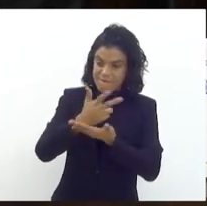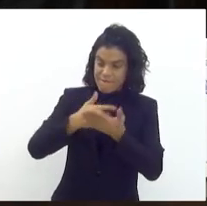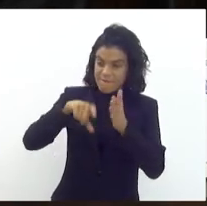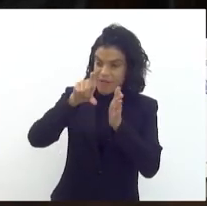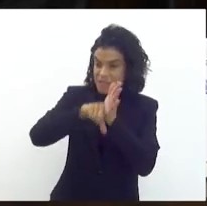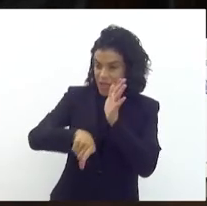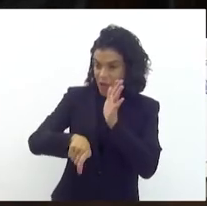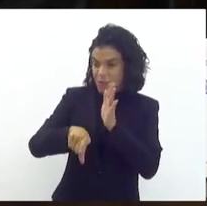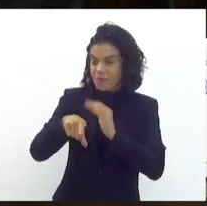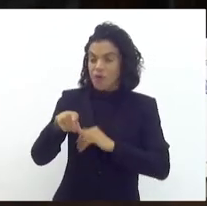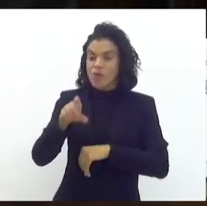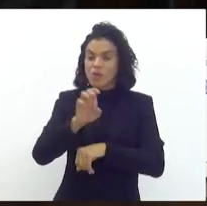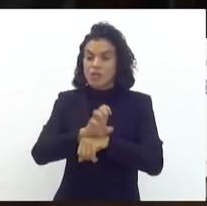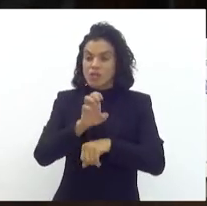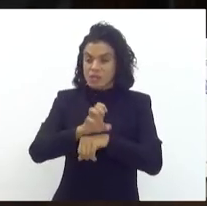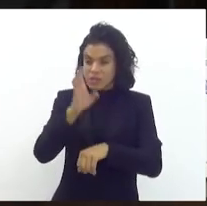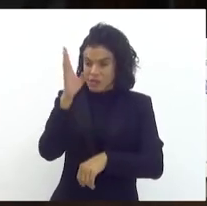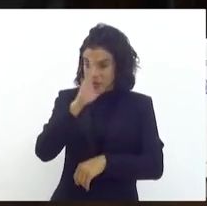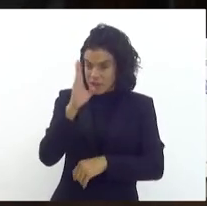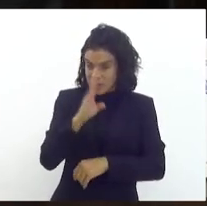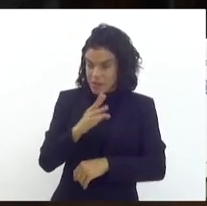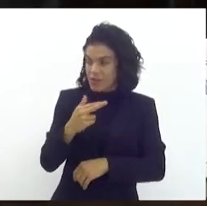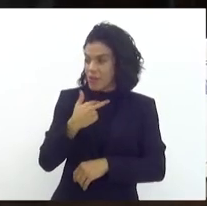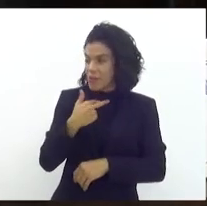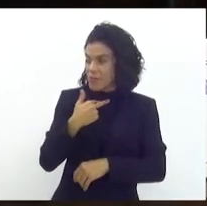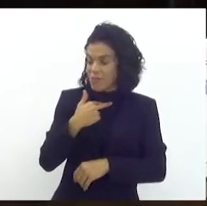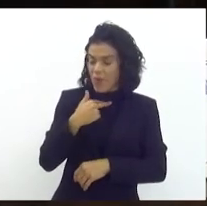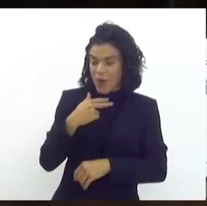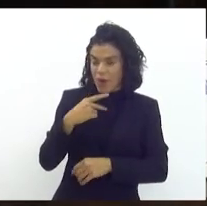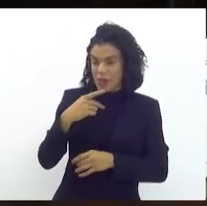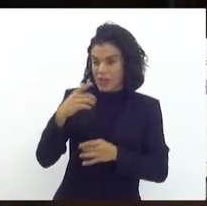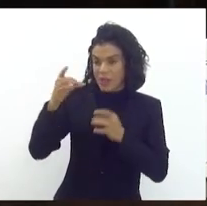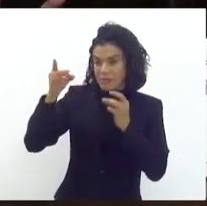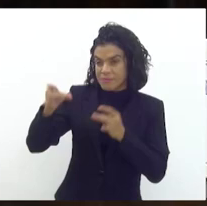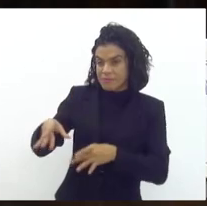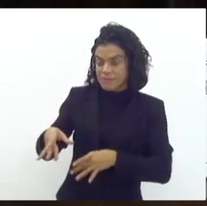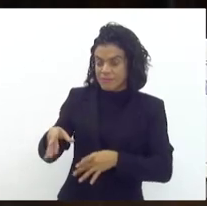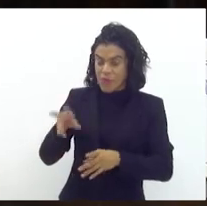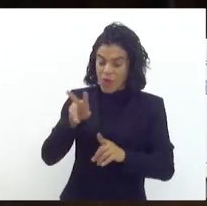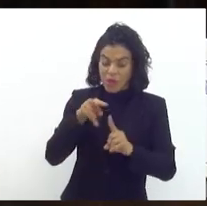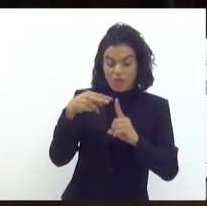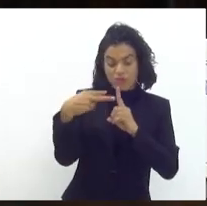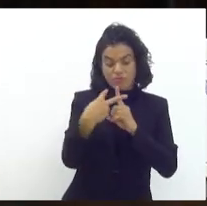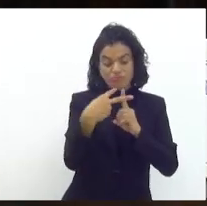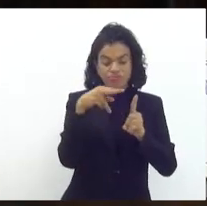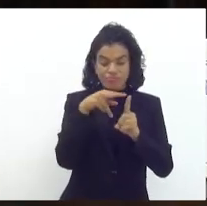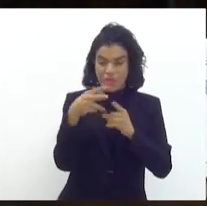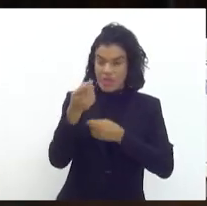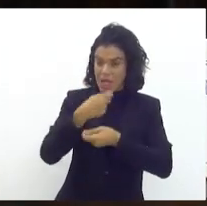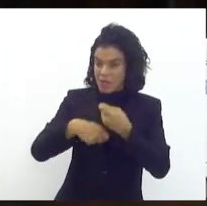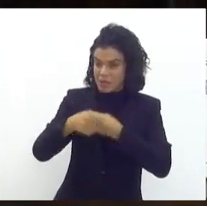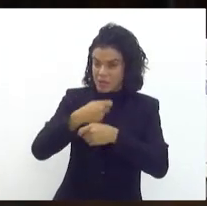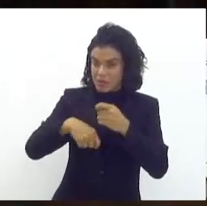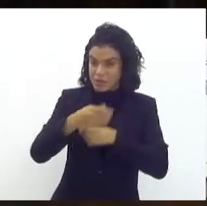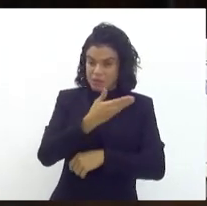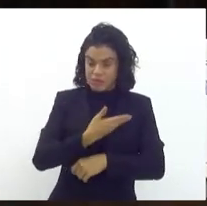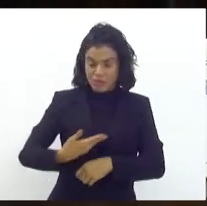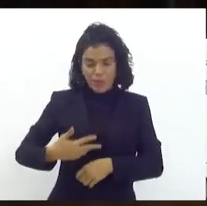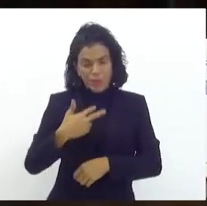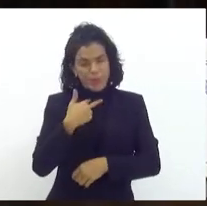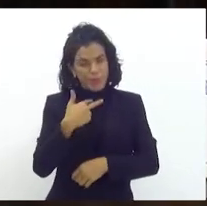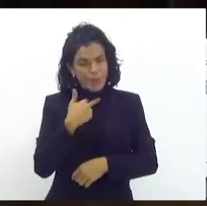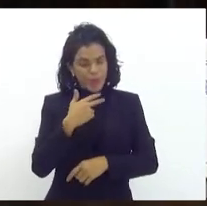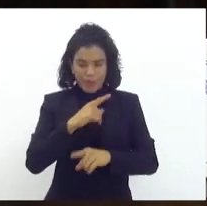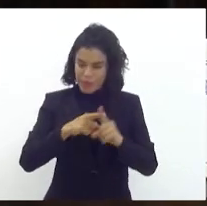brasileiro não pode deixar de arrecadar E aí olhando do ponto de vista da administração pública não pode deixar